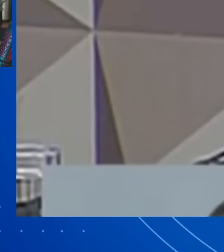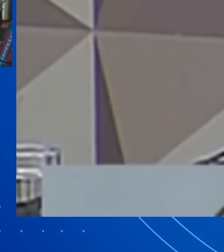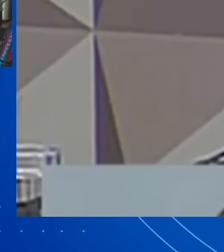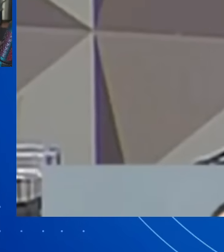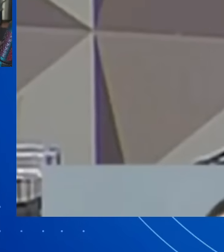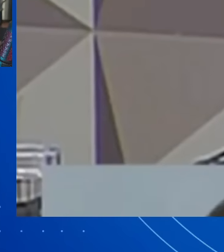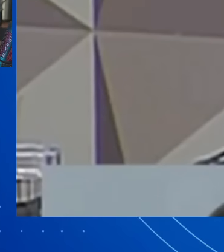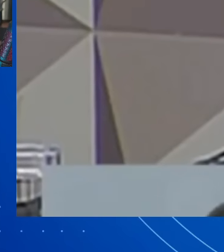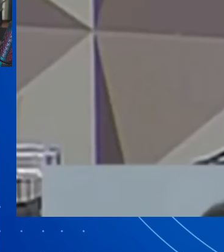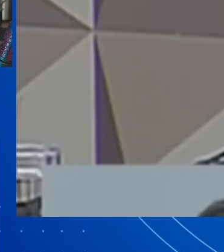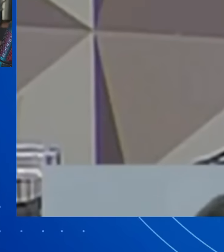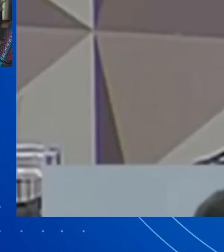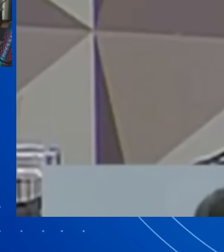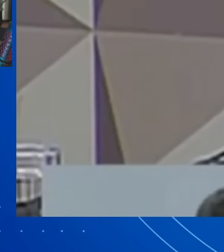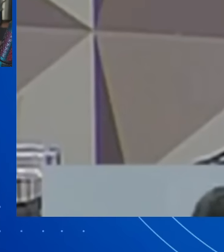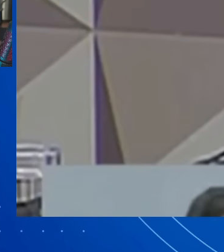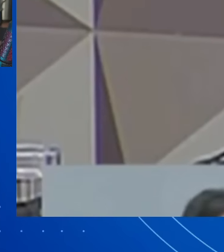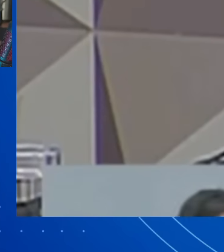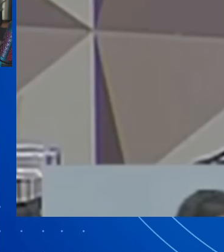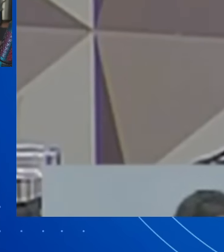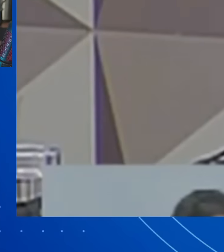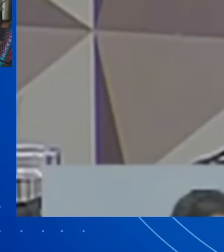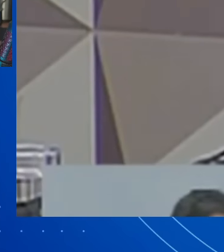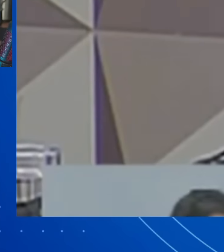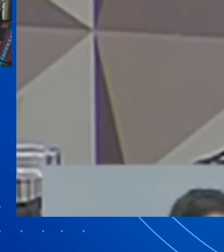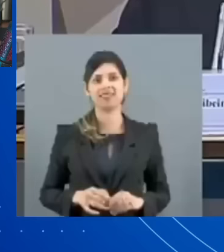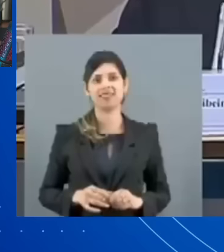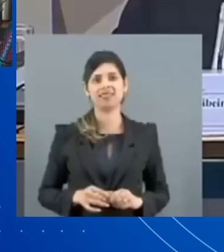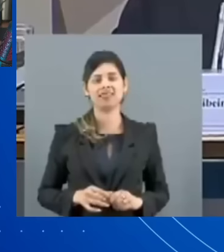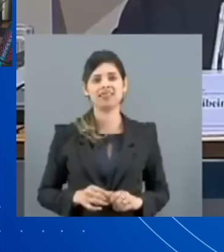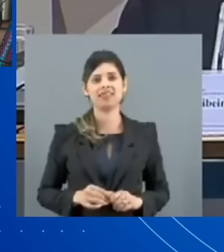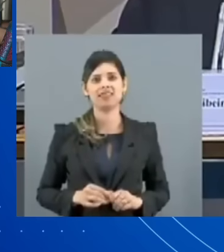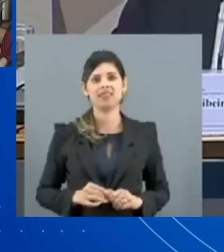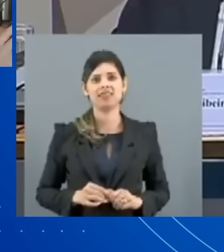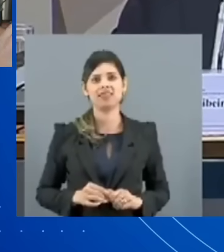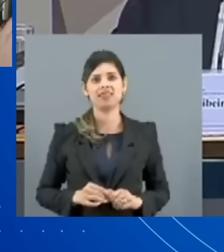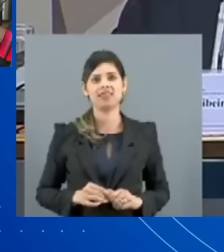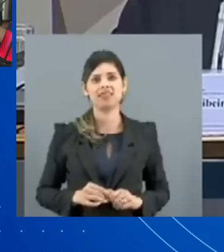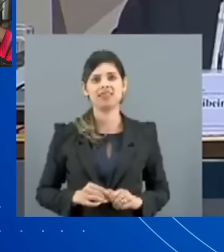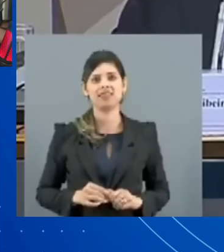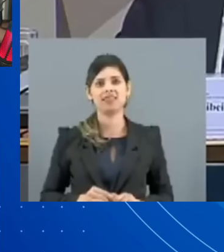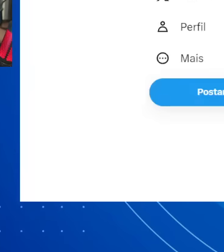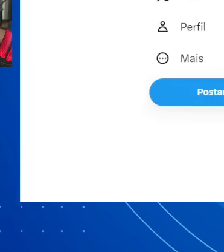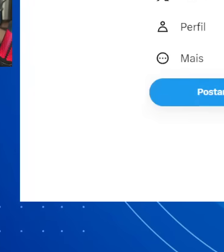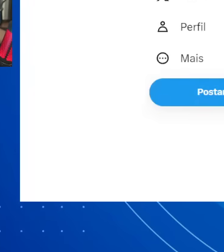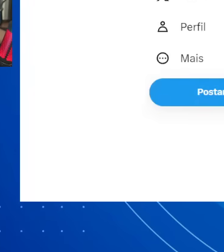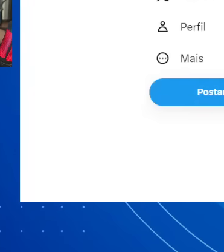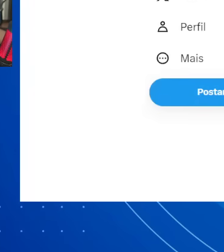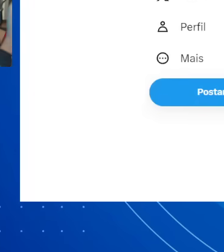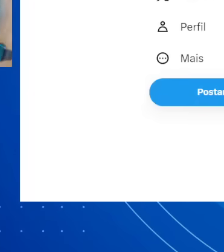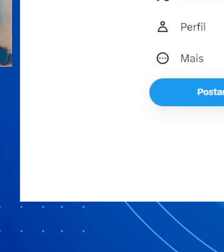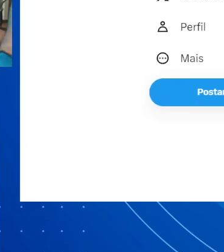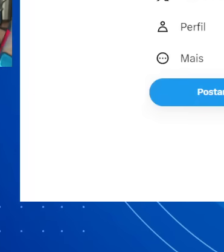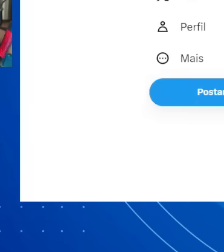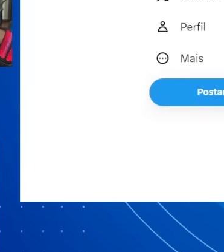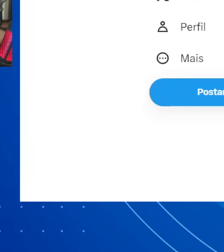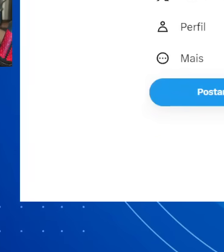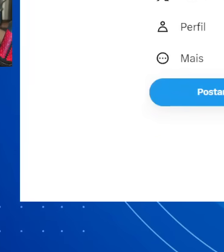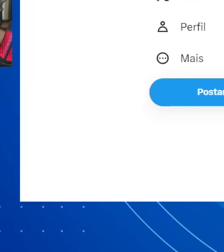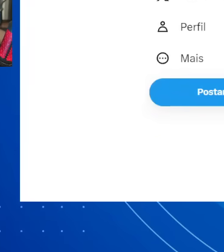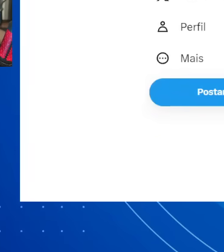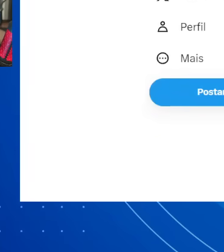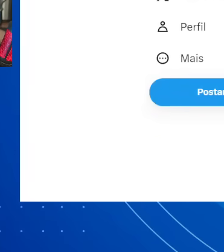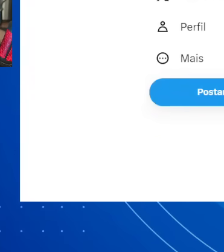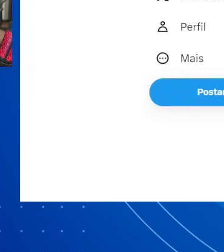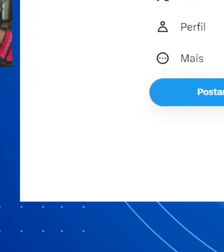Passo a palavra à deputada, deputado Felipe. Ai, cara, não dá, não dá. Para